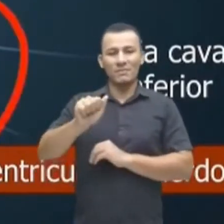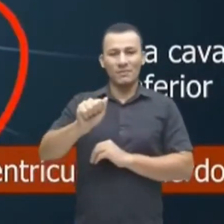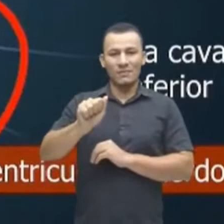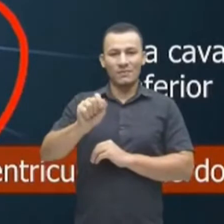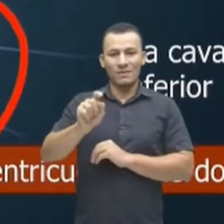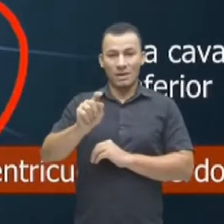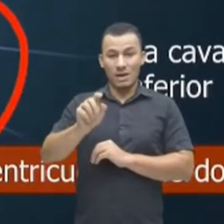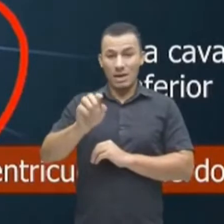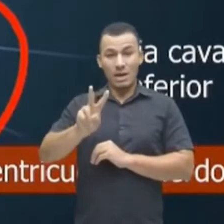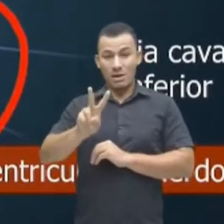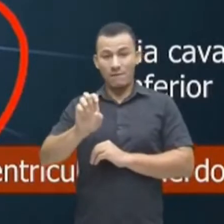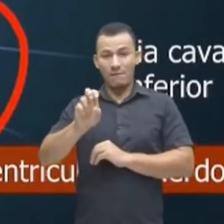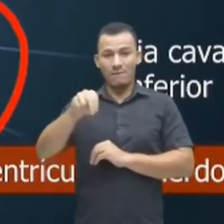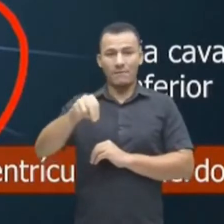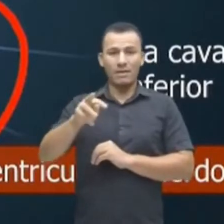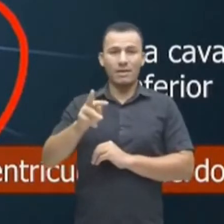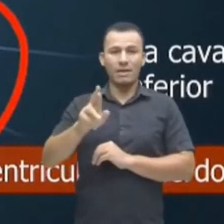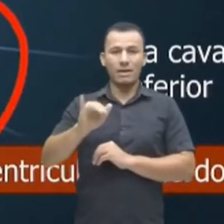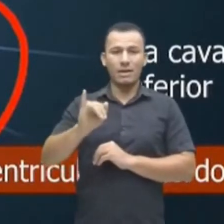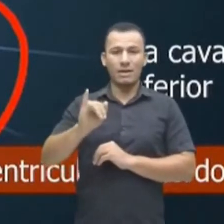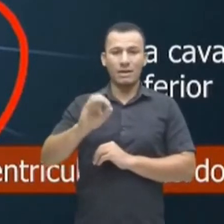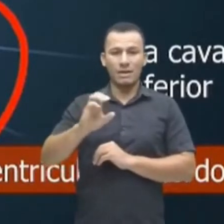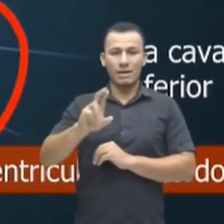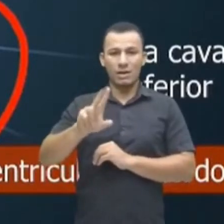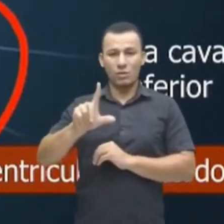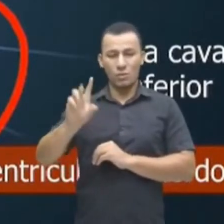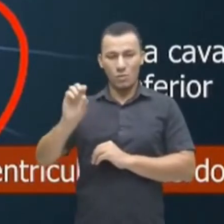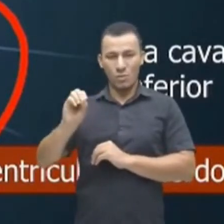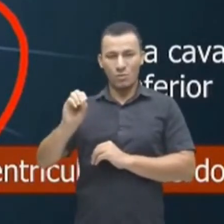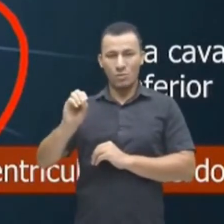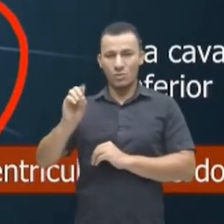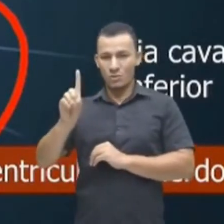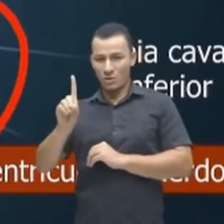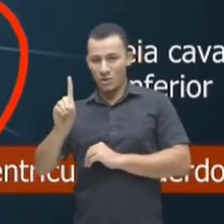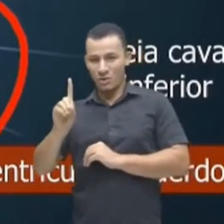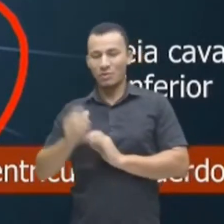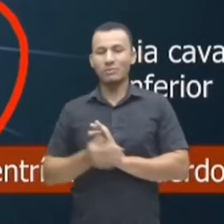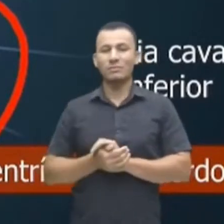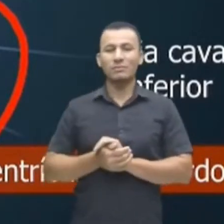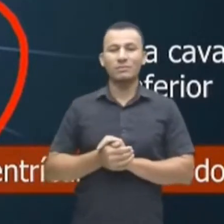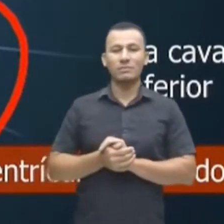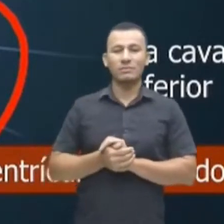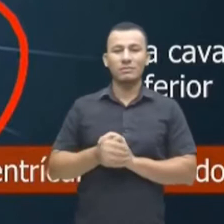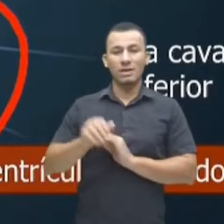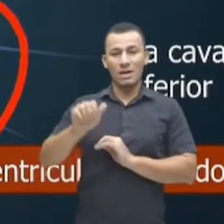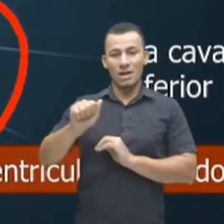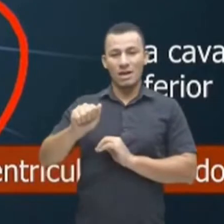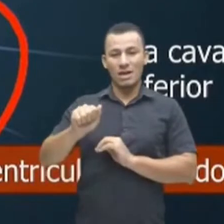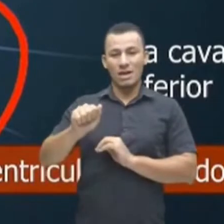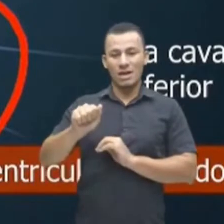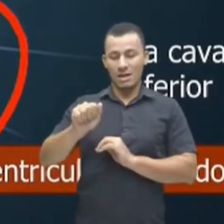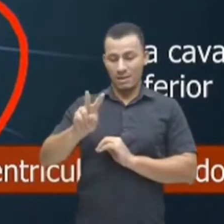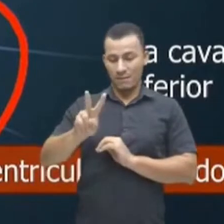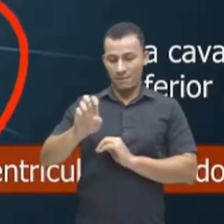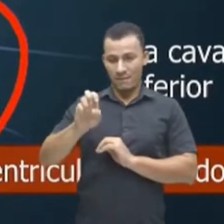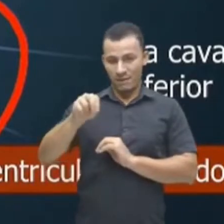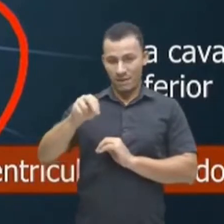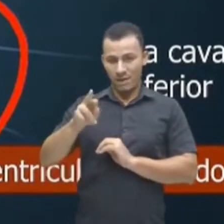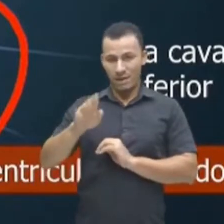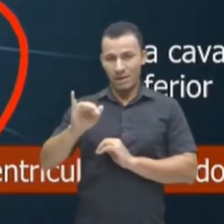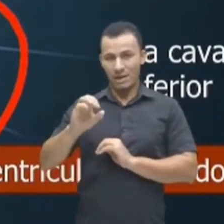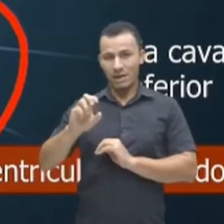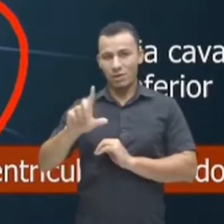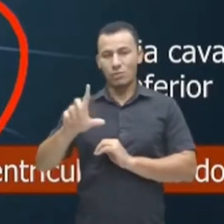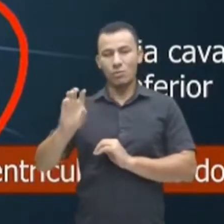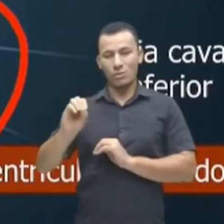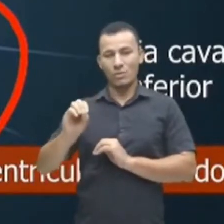esquerdo. Observe que eles não fazem conexão, não tem como ter mistura entre o ventrículo direito e o ventrículo